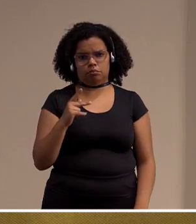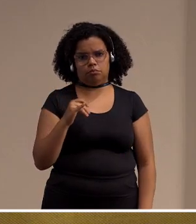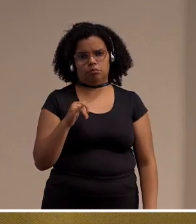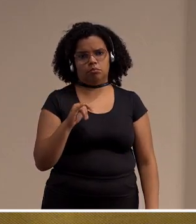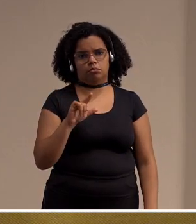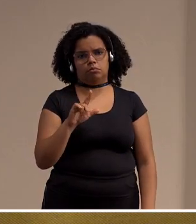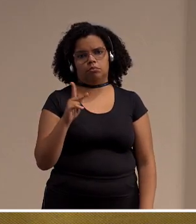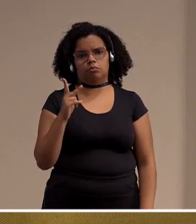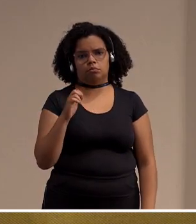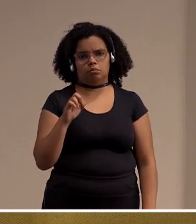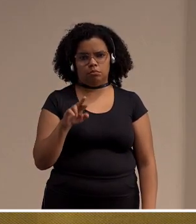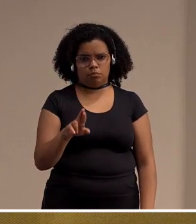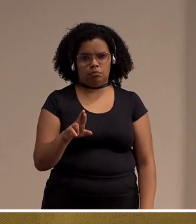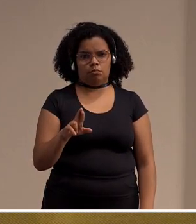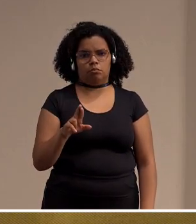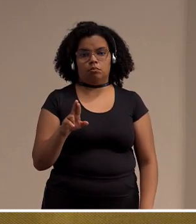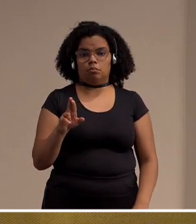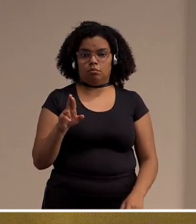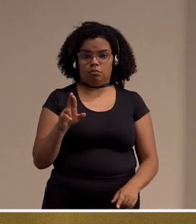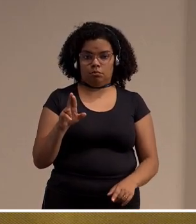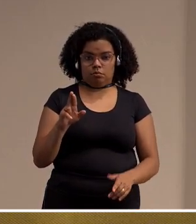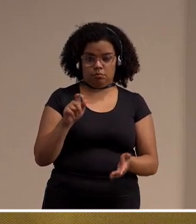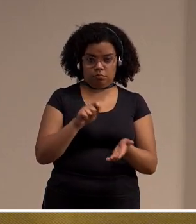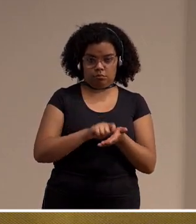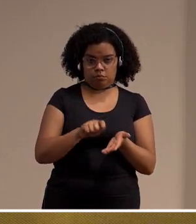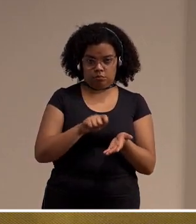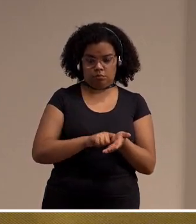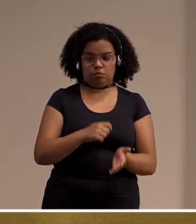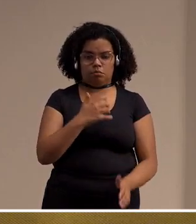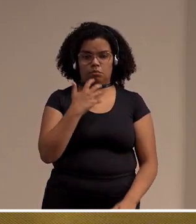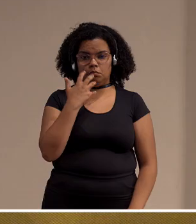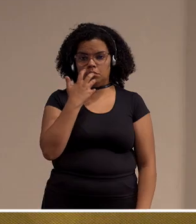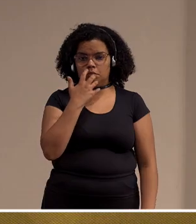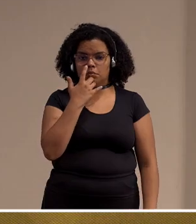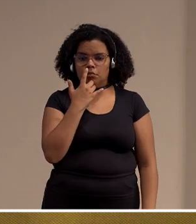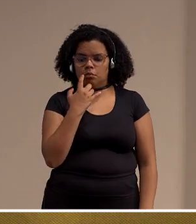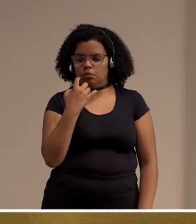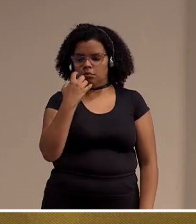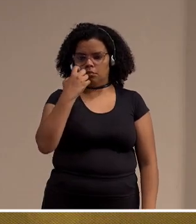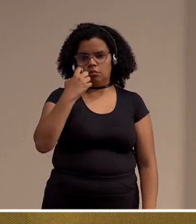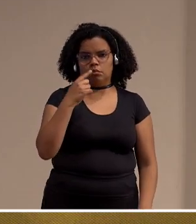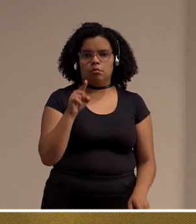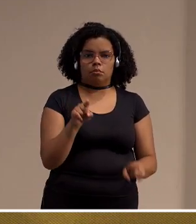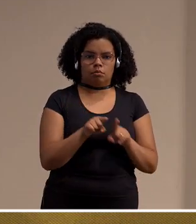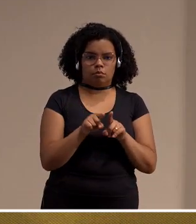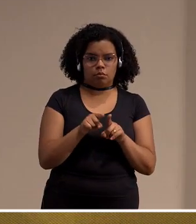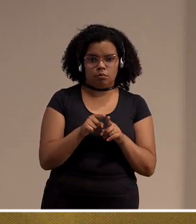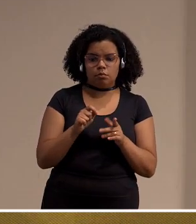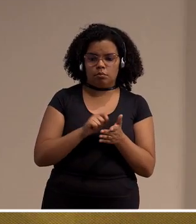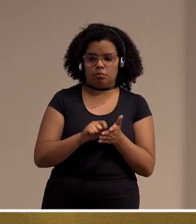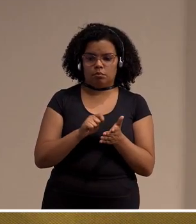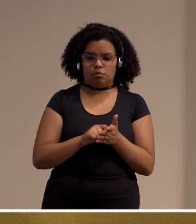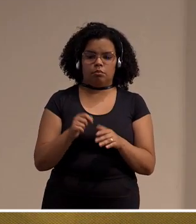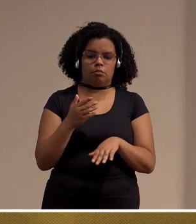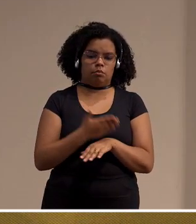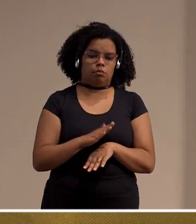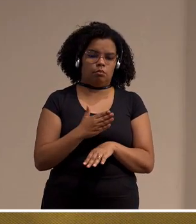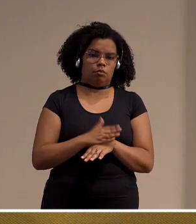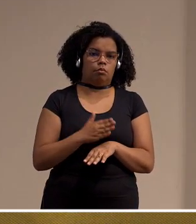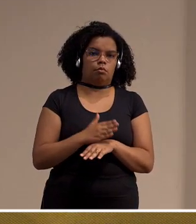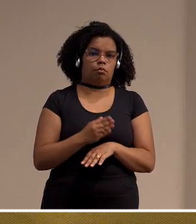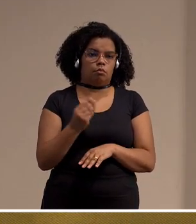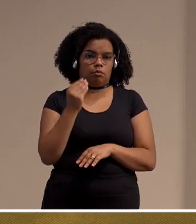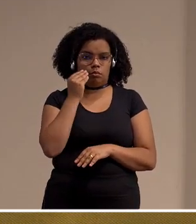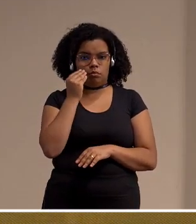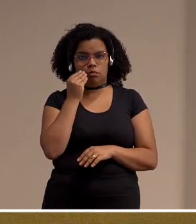romances, escrevem ensaios, seguindo essa estela de Borges. Eu acho muito interessante essa figura.